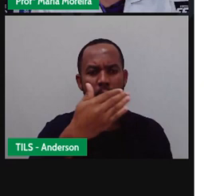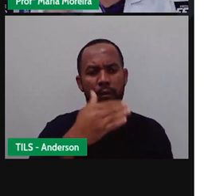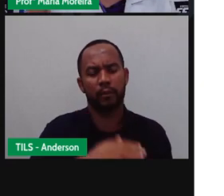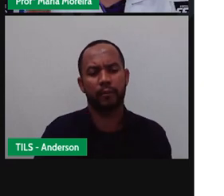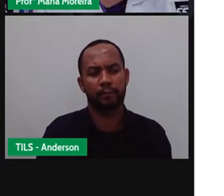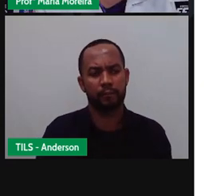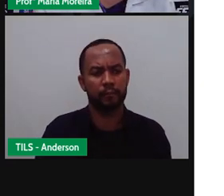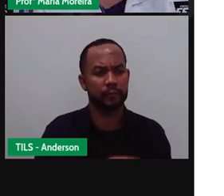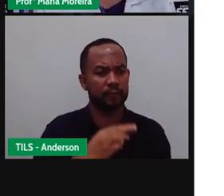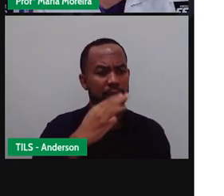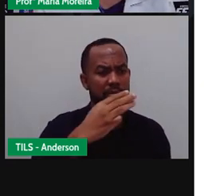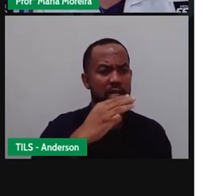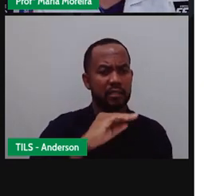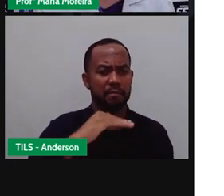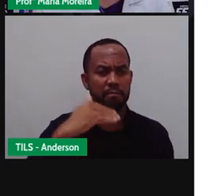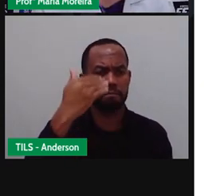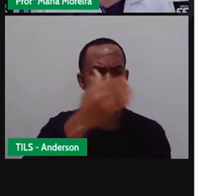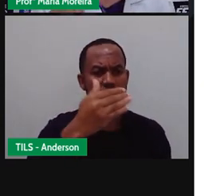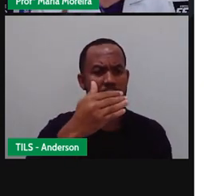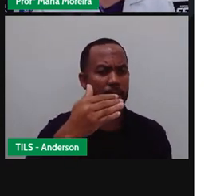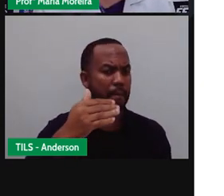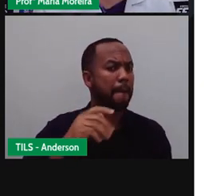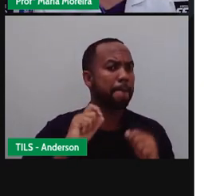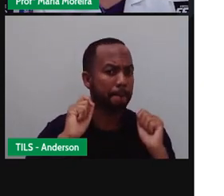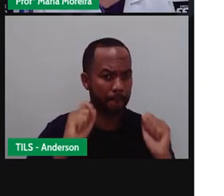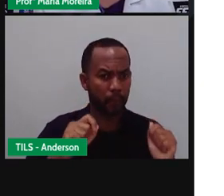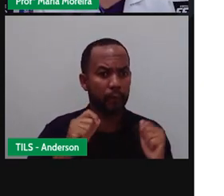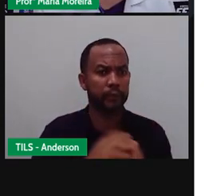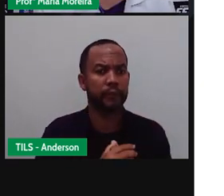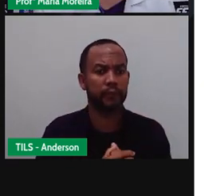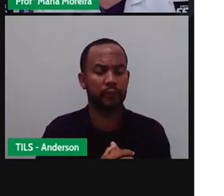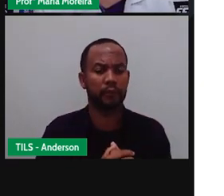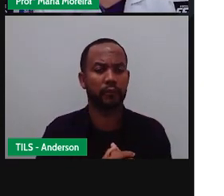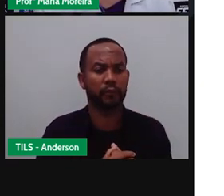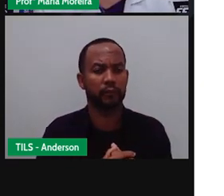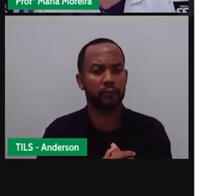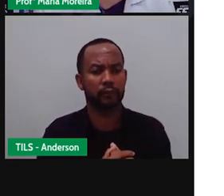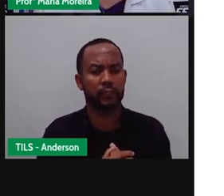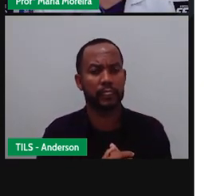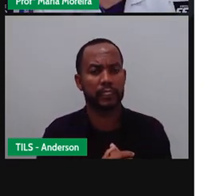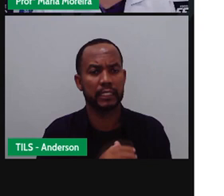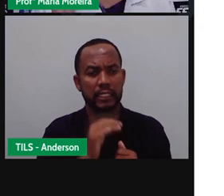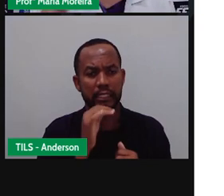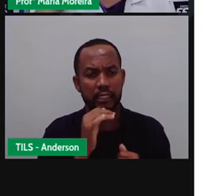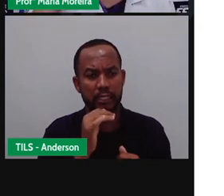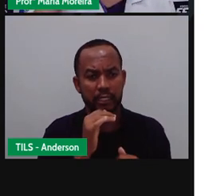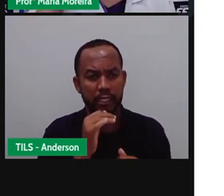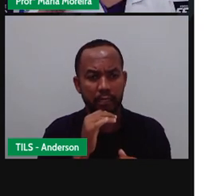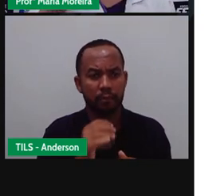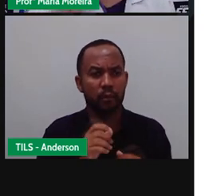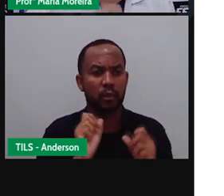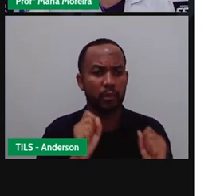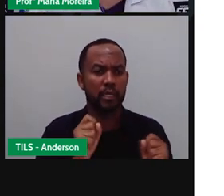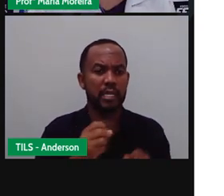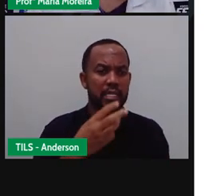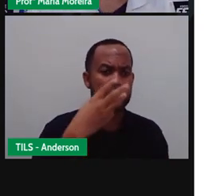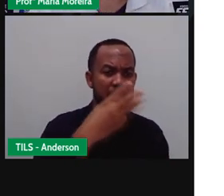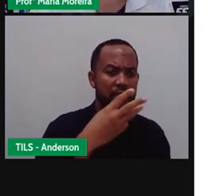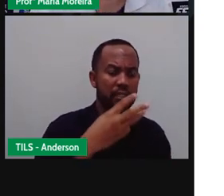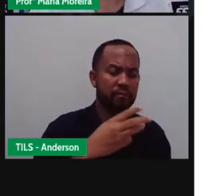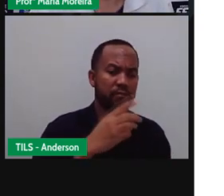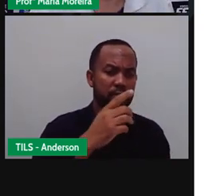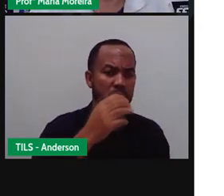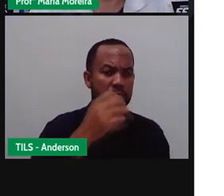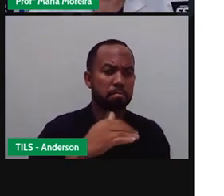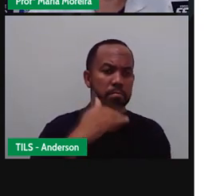Posso triplicar essa receita? Posso fazer o triplo dela? Pode. Você vai multiplicar por 3,